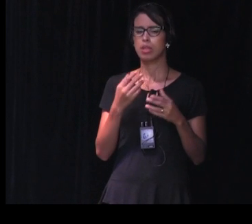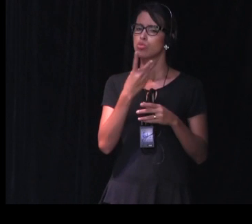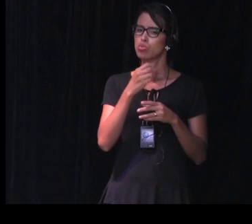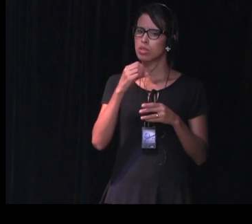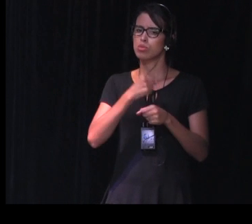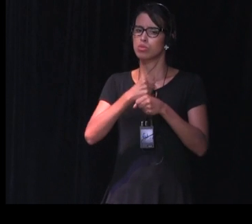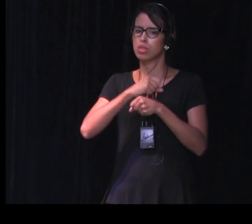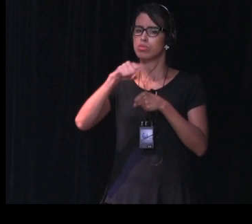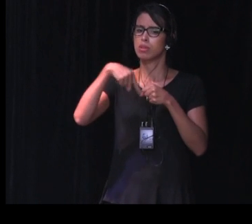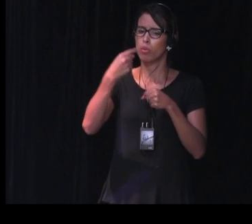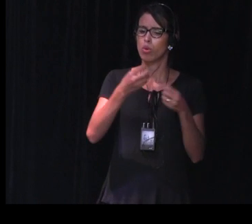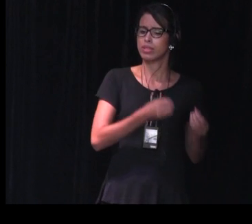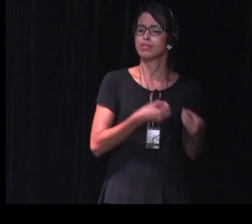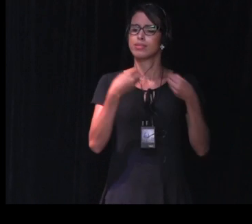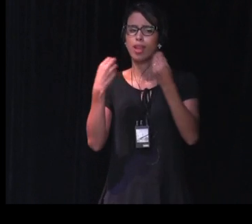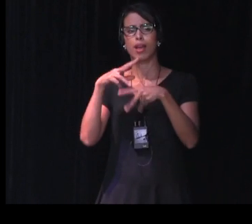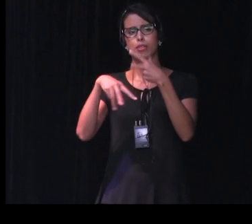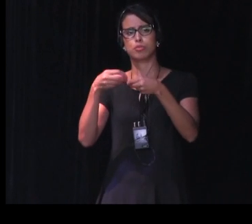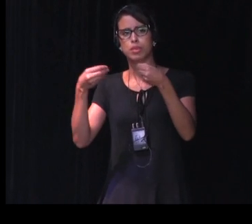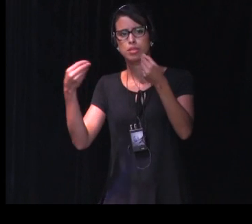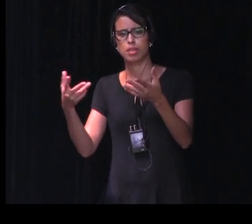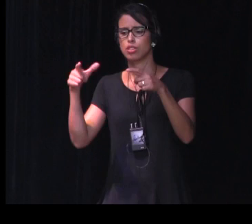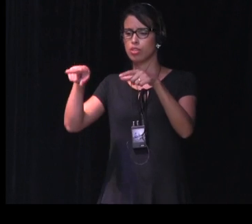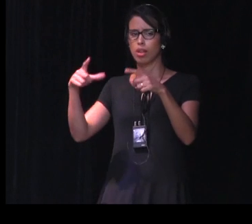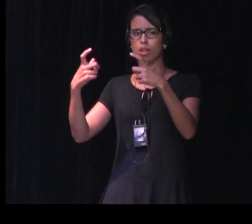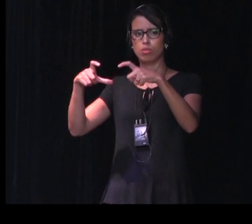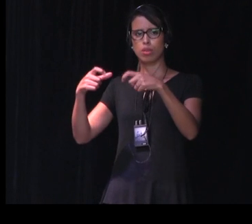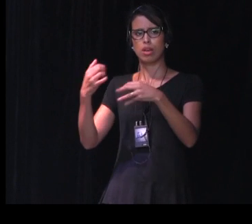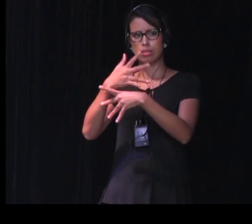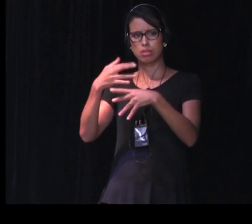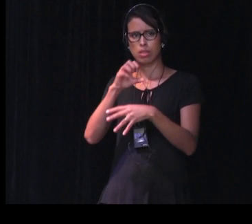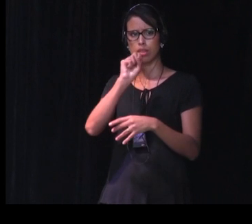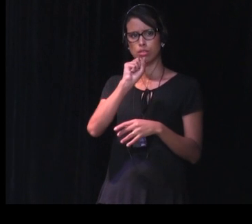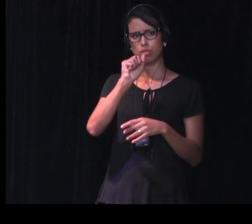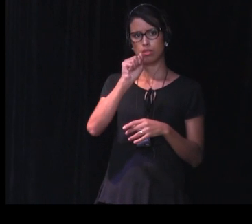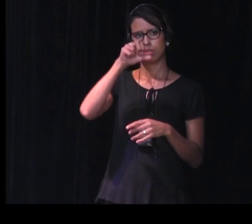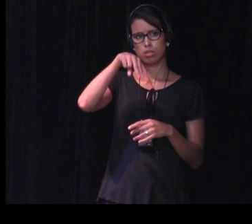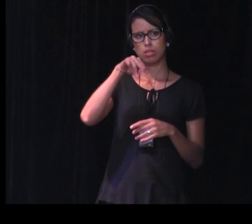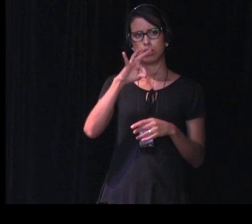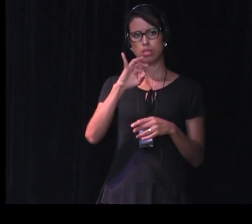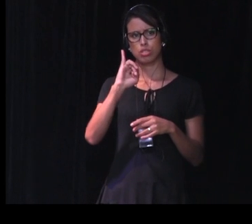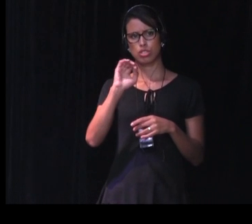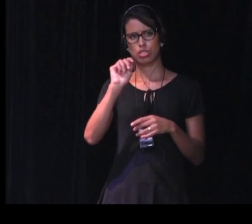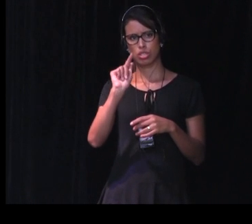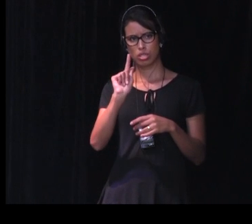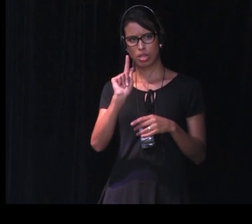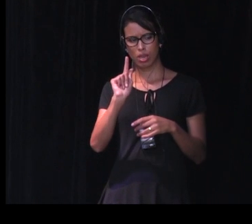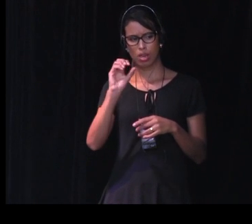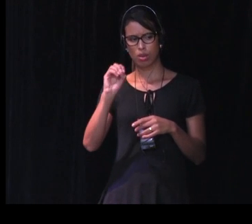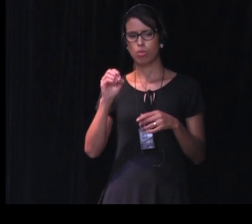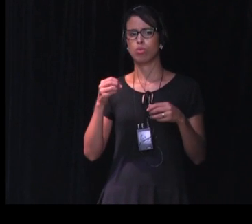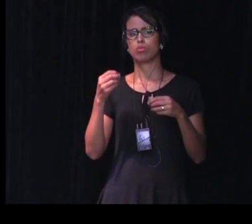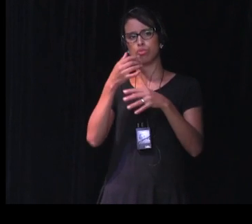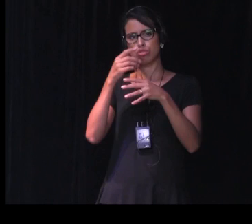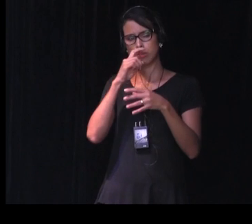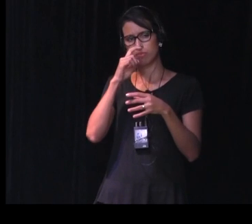pudéssemos presentear a cidade de Santiago um novo jardim, talvez o sonho de Cláudio Gay